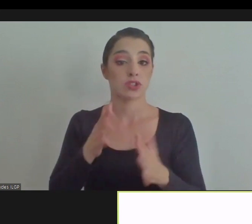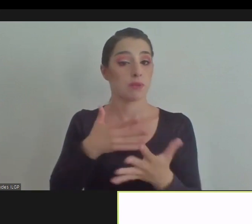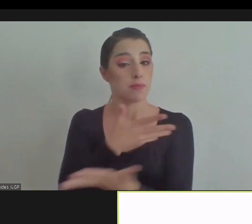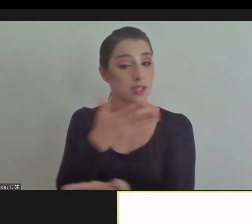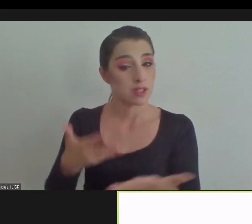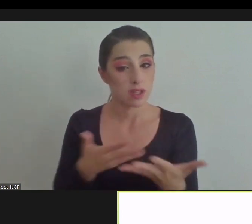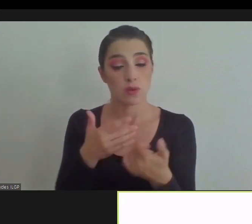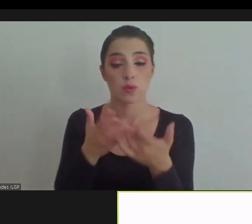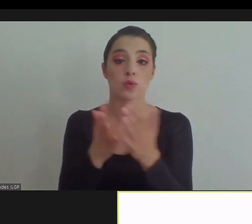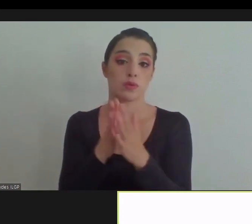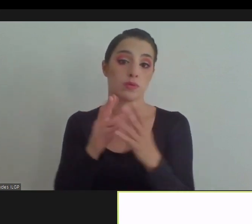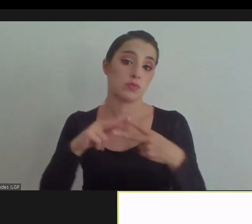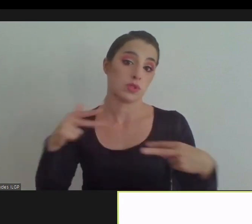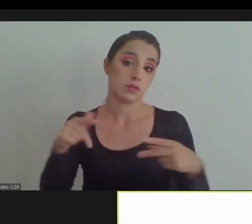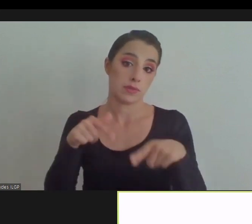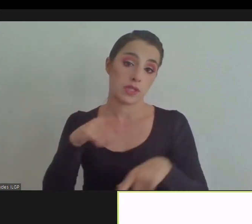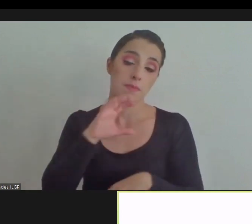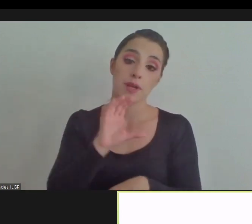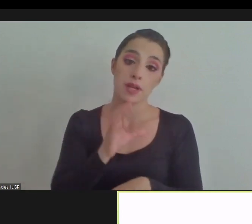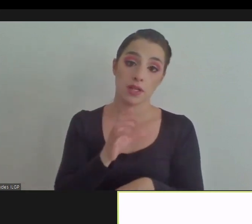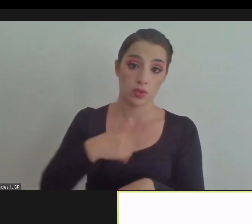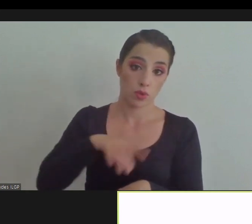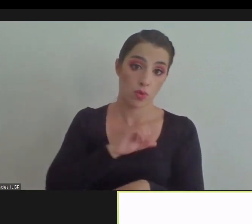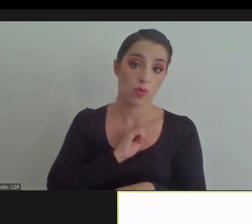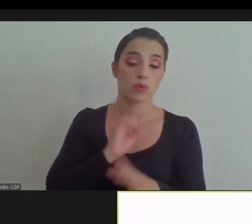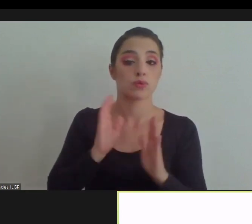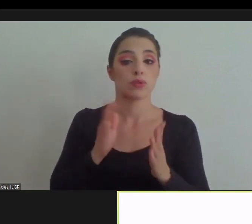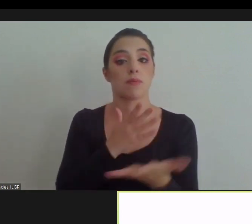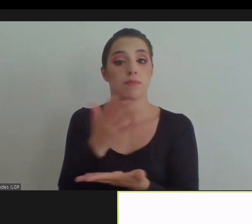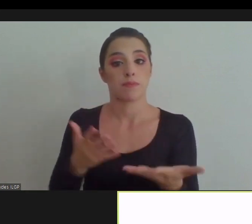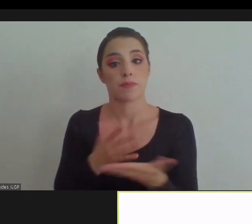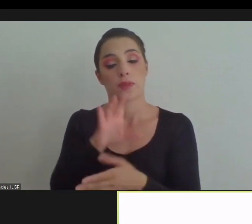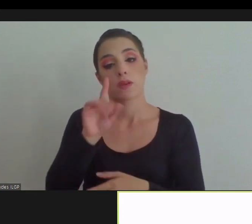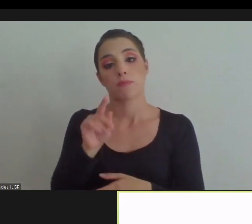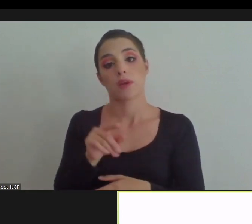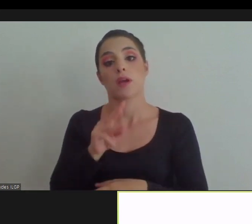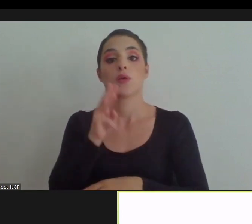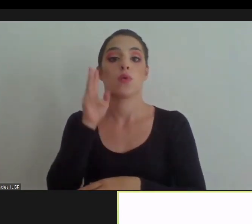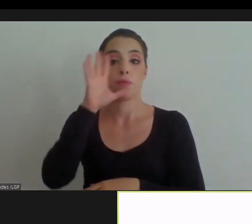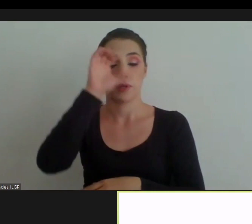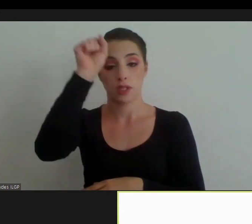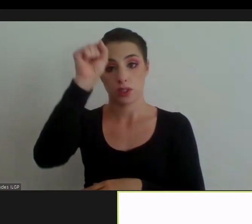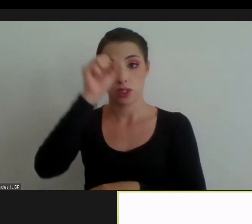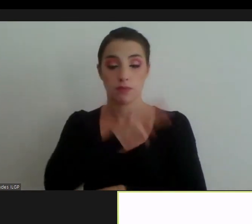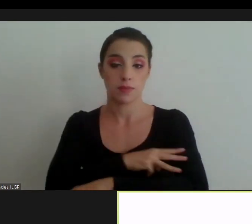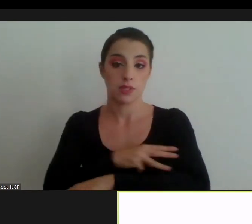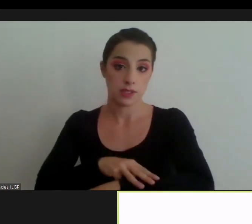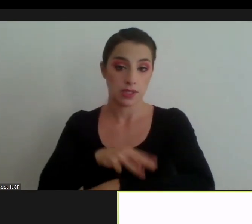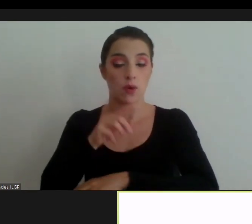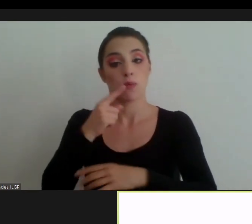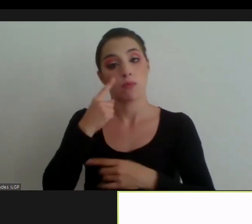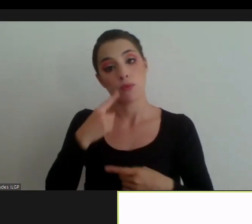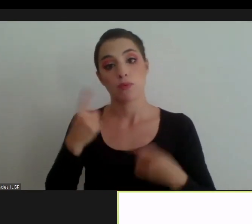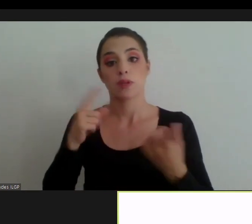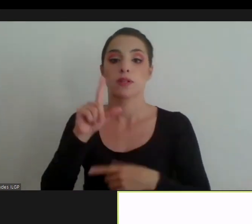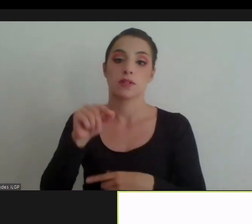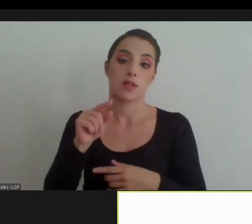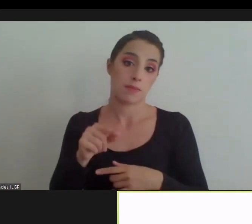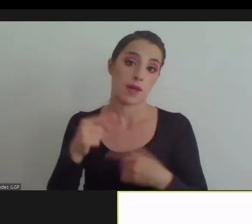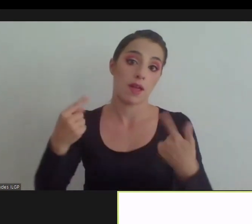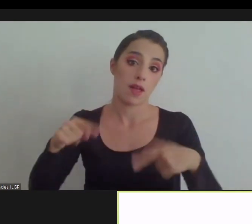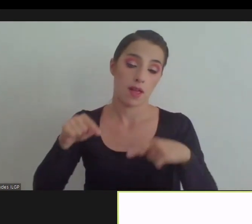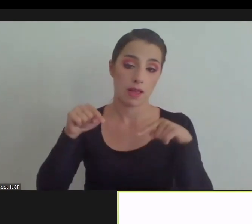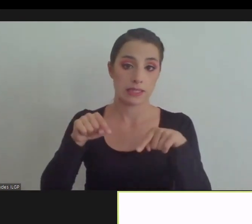todos os municípios do país e que o Ministério da Administração Estatal e Função Pública também teve esta